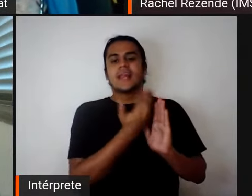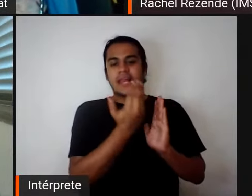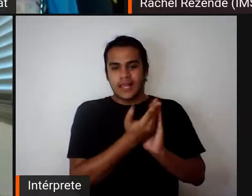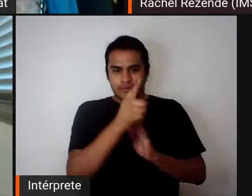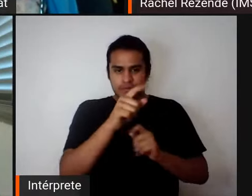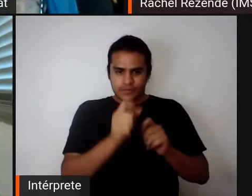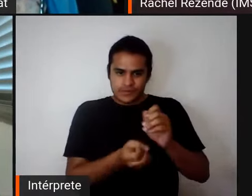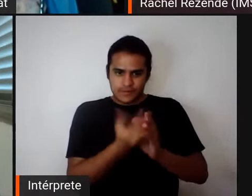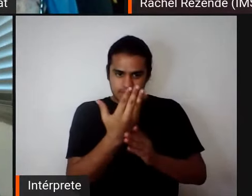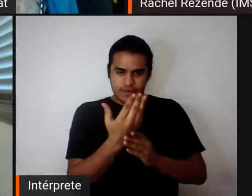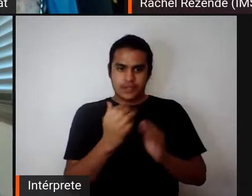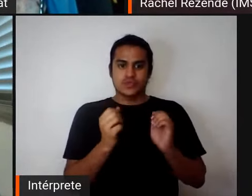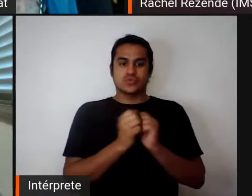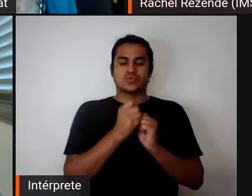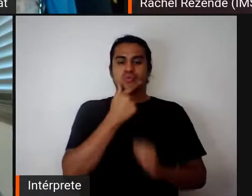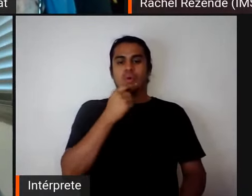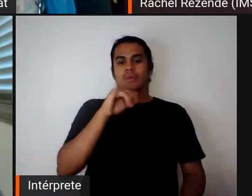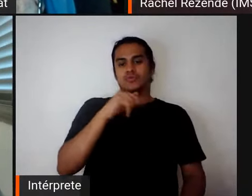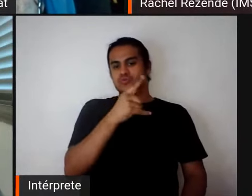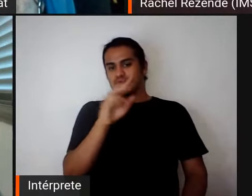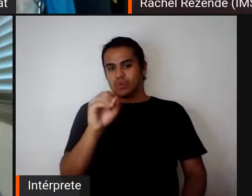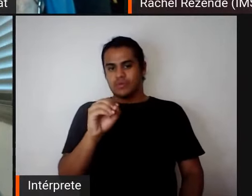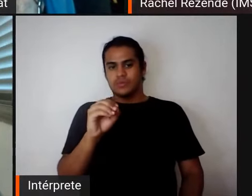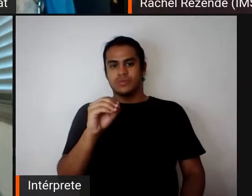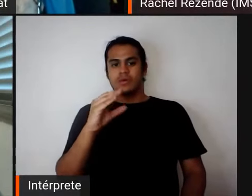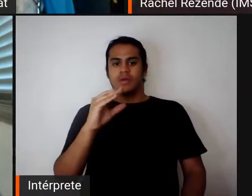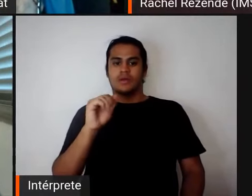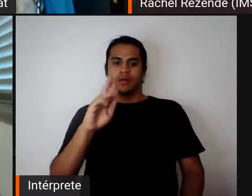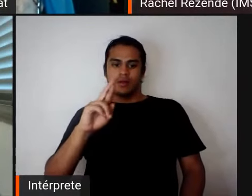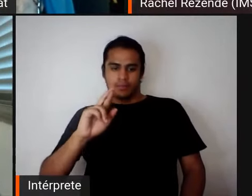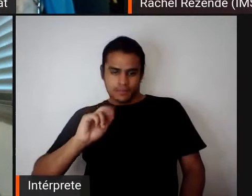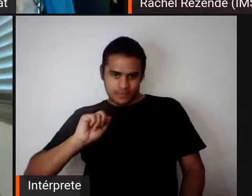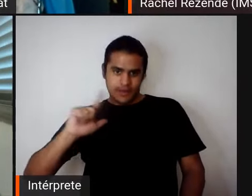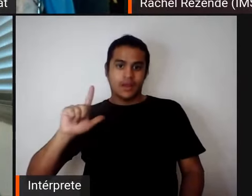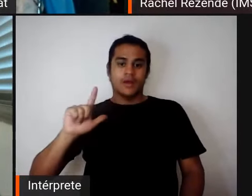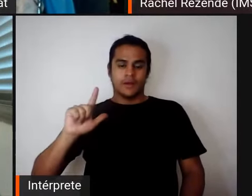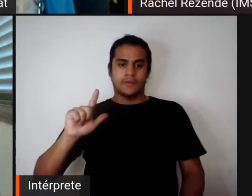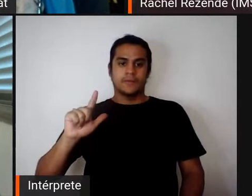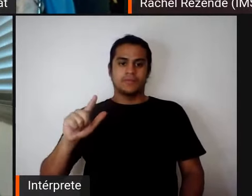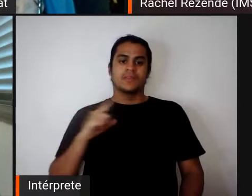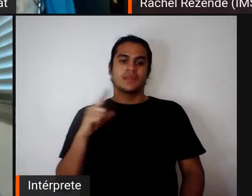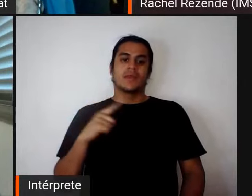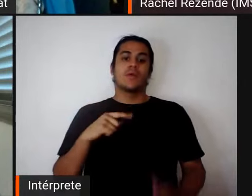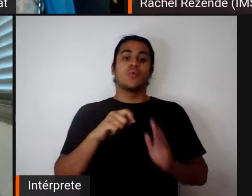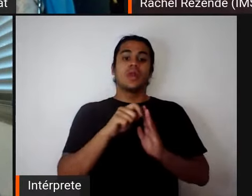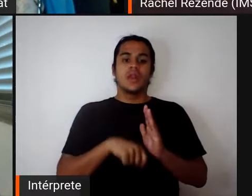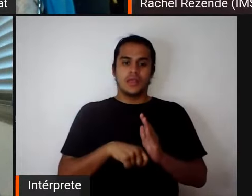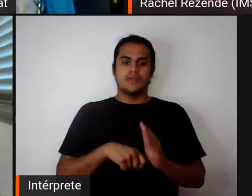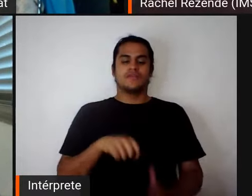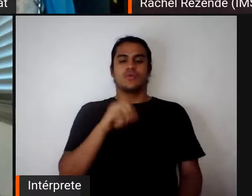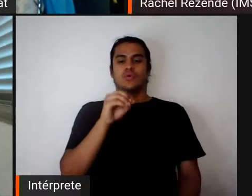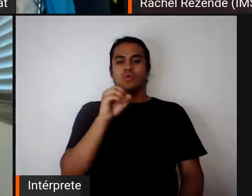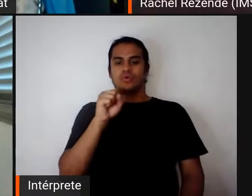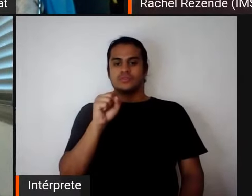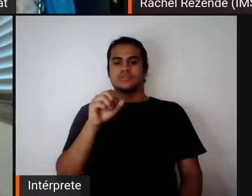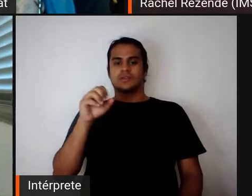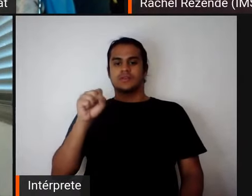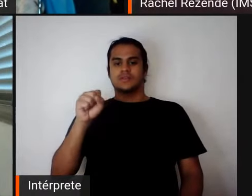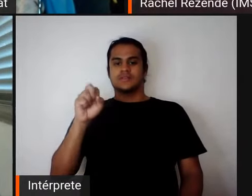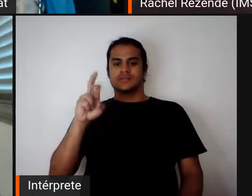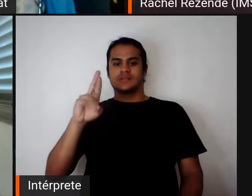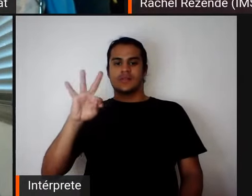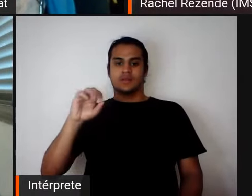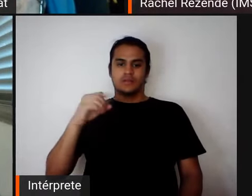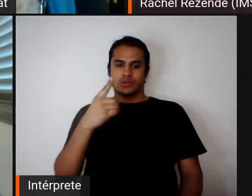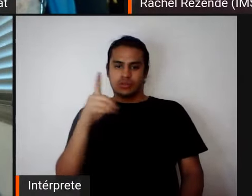com o texto do João Cabral, com o livro do Euclides, que é o Sertões, que inclusive a gente reeditou, né, nesse contexto todo